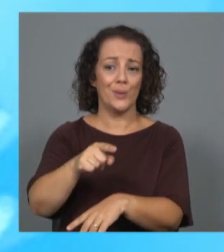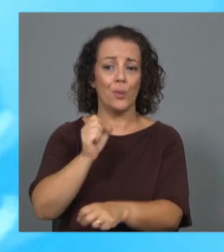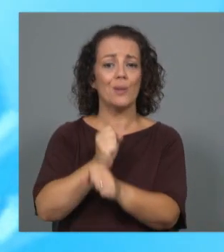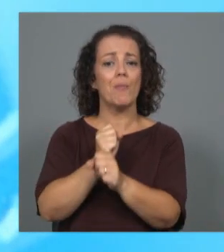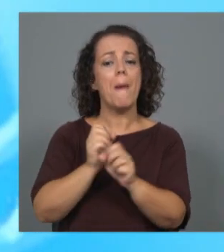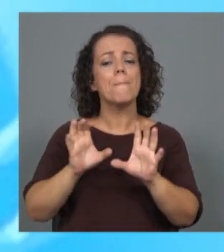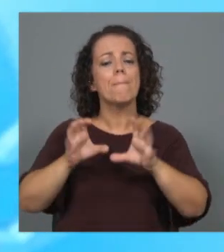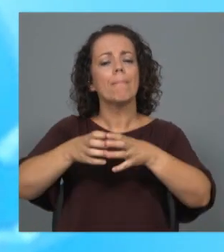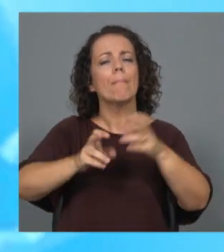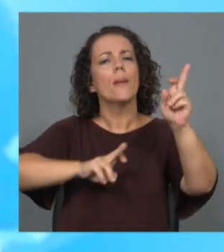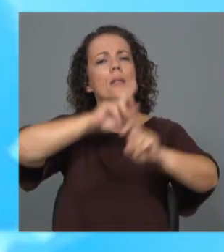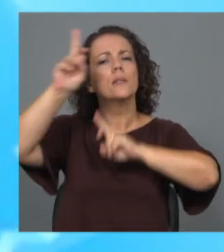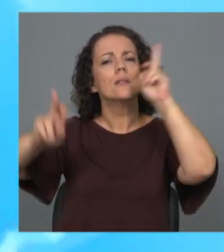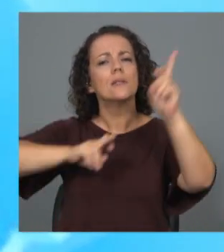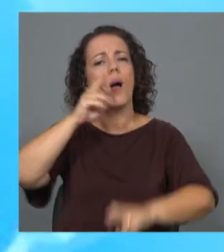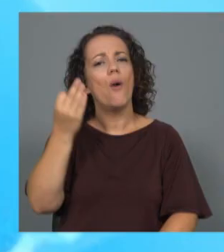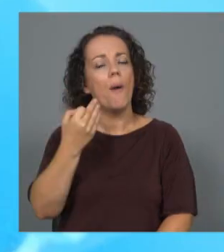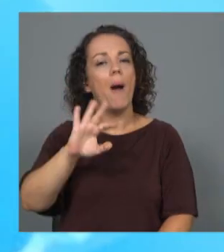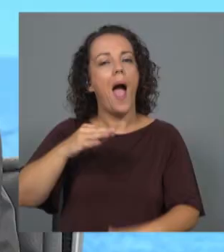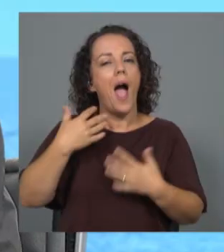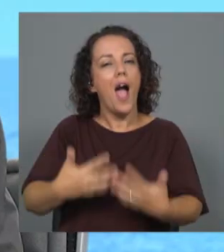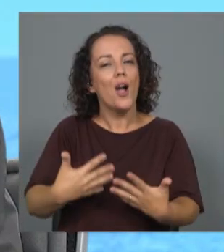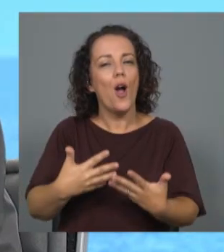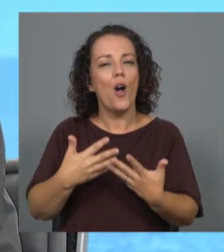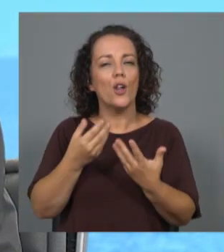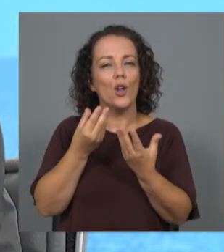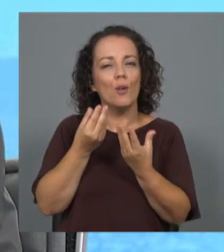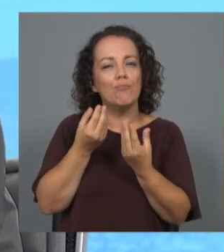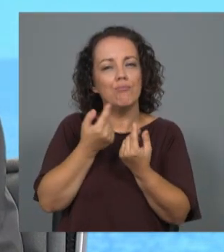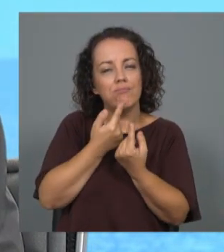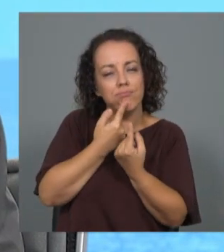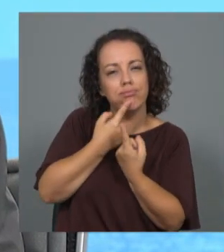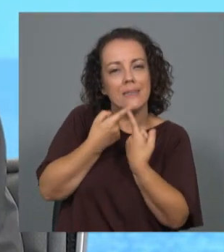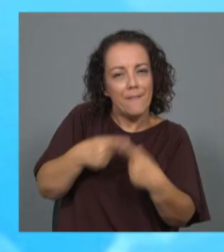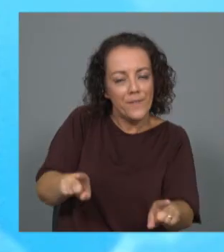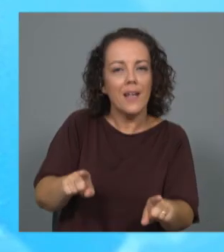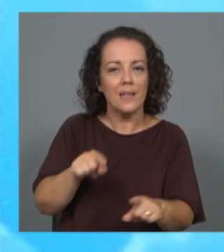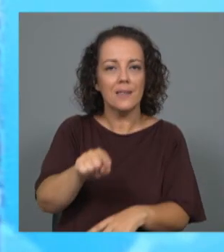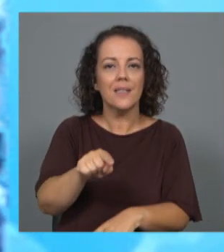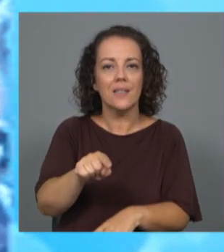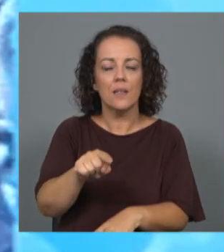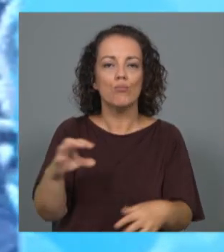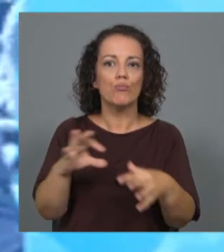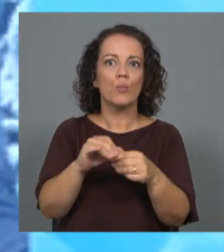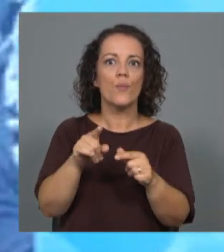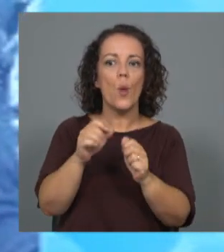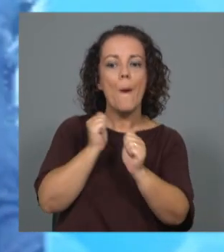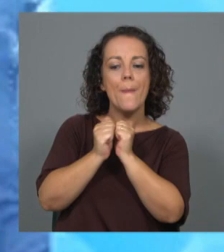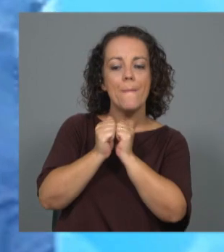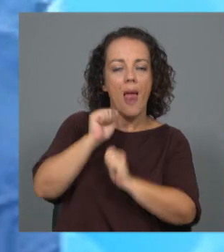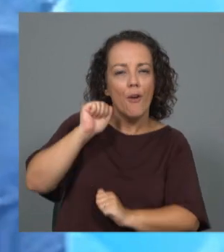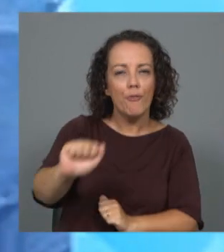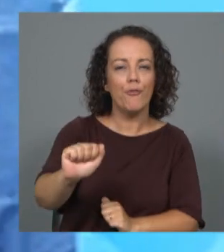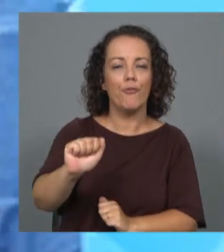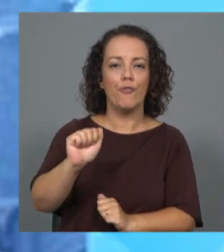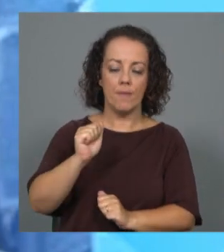mas há toda uma cultura muito diferente e já da longa data naquele que é o papel e a forma de trabalhar do